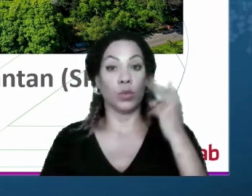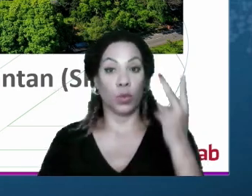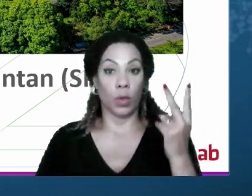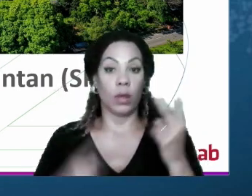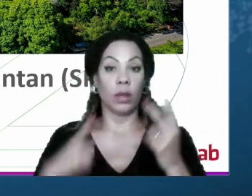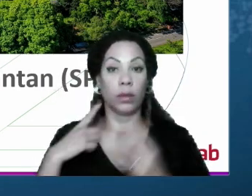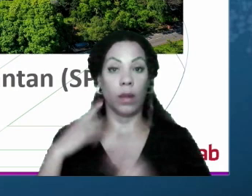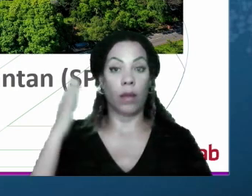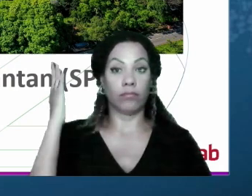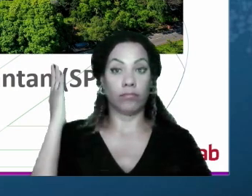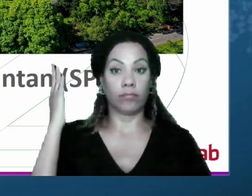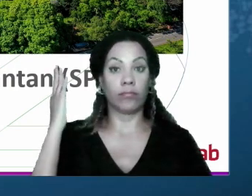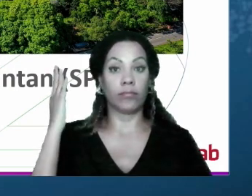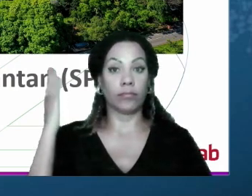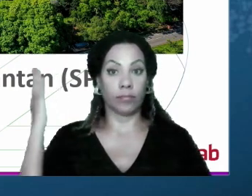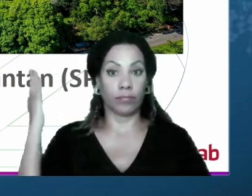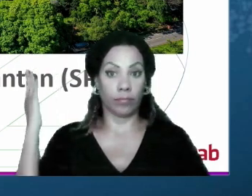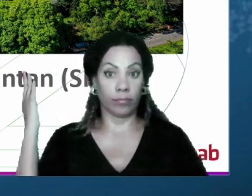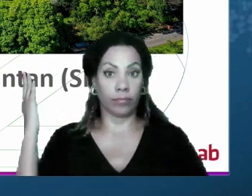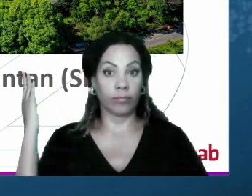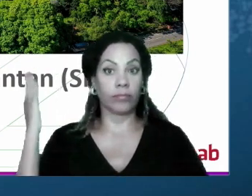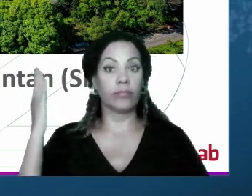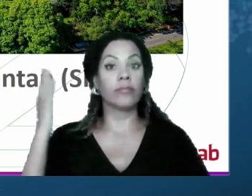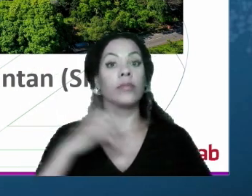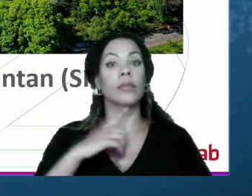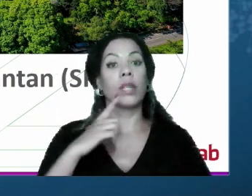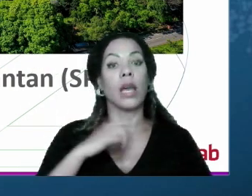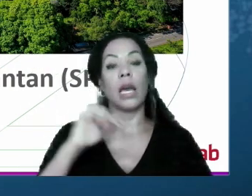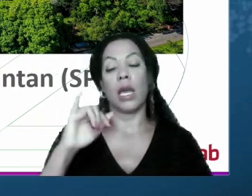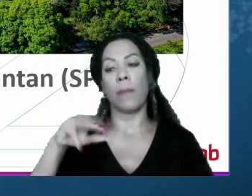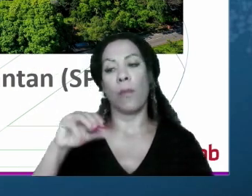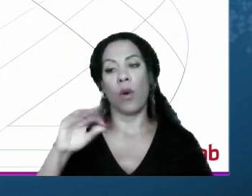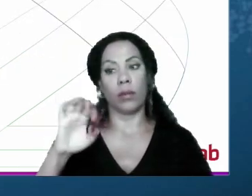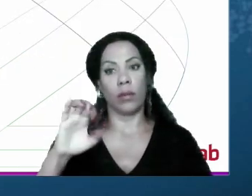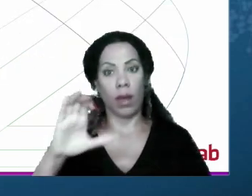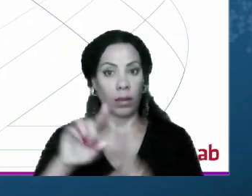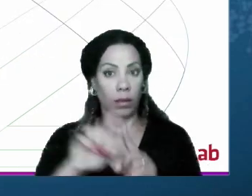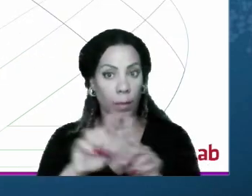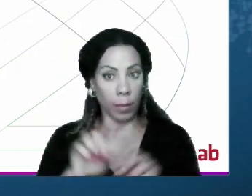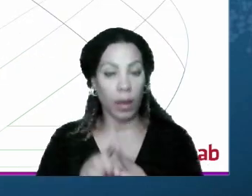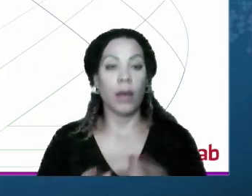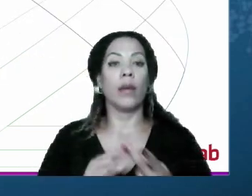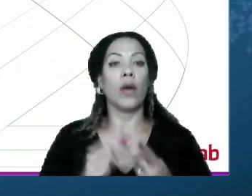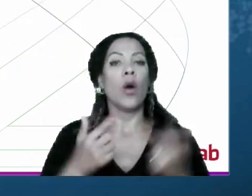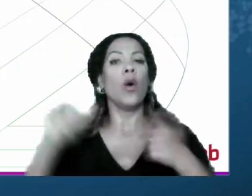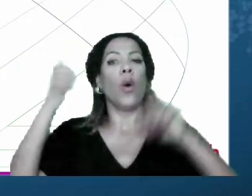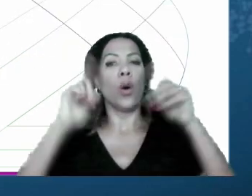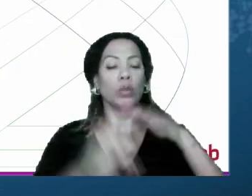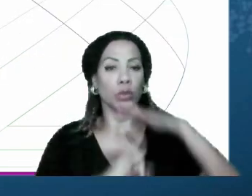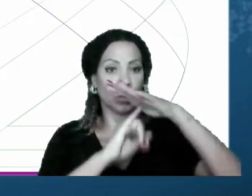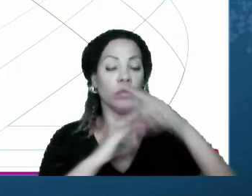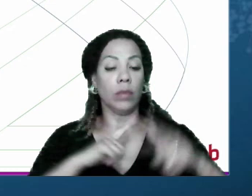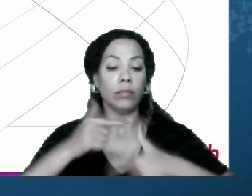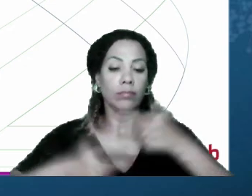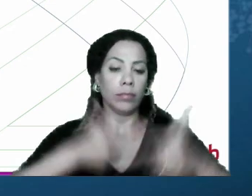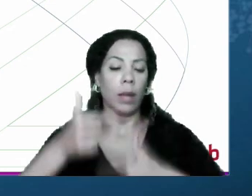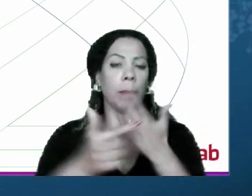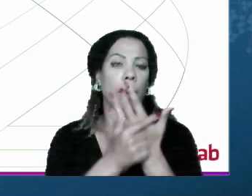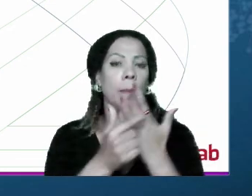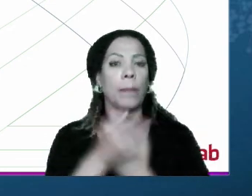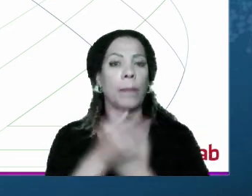temos outras como Imotec e também outras instituições que estão desempenhando um papel muito